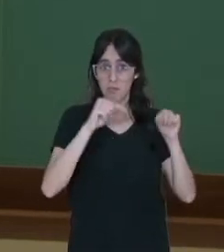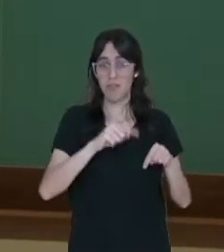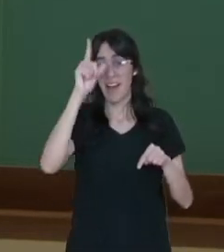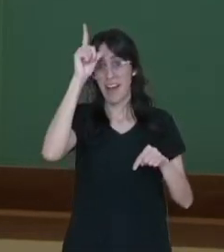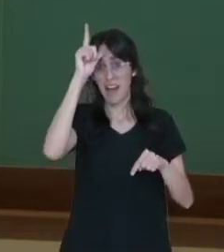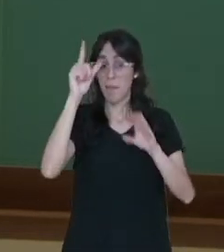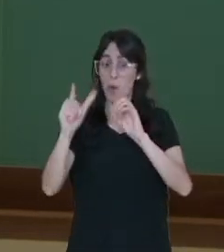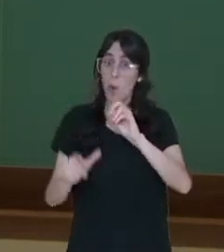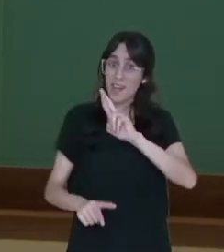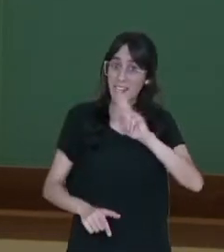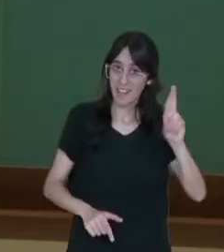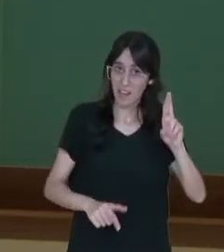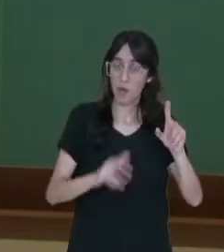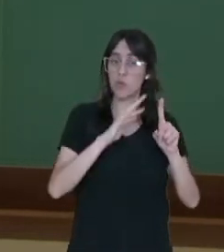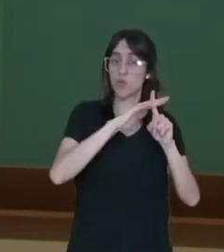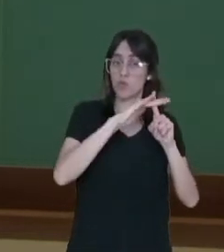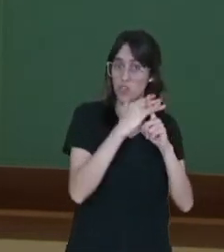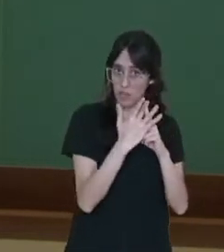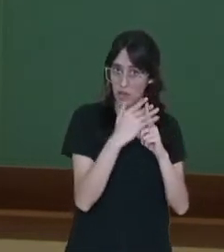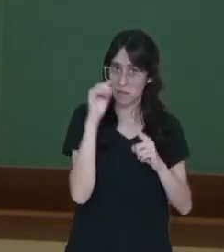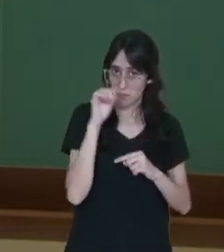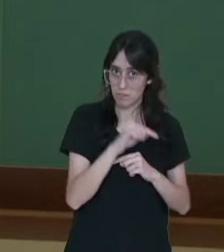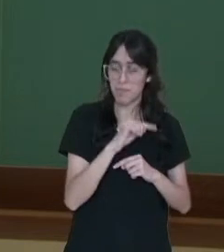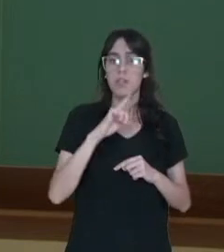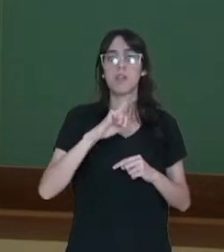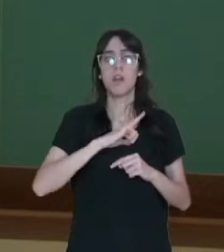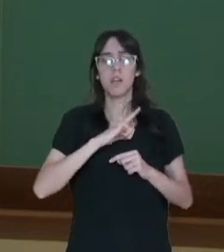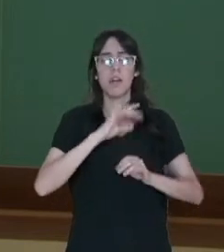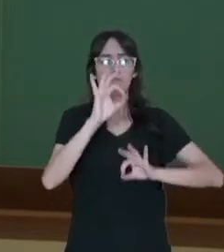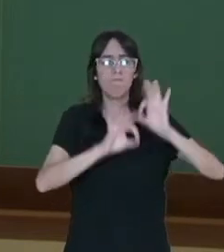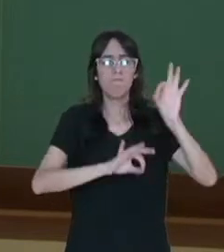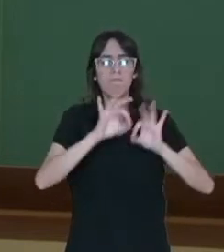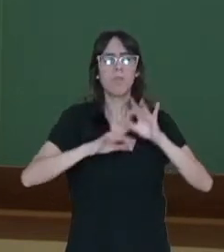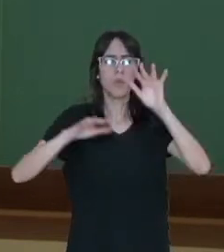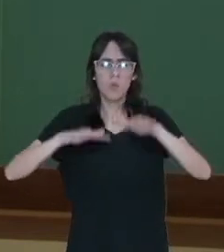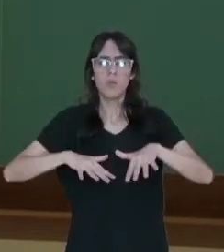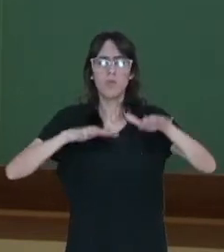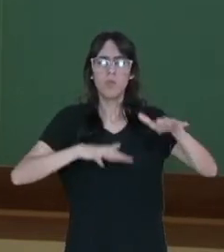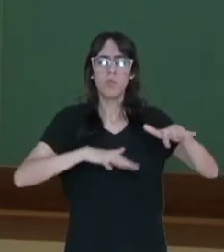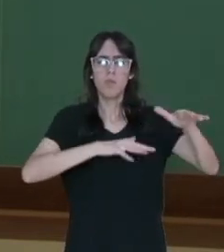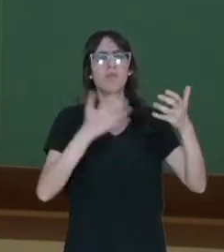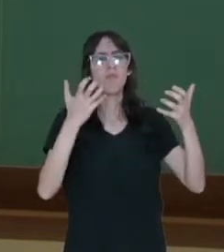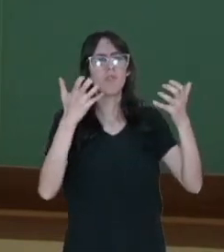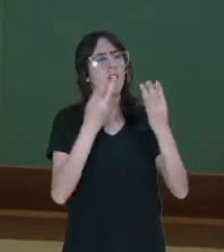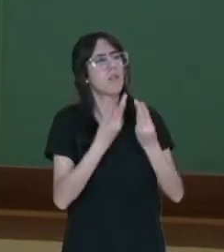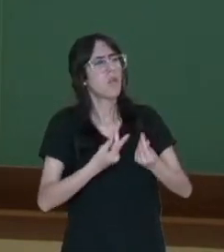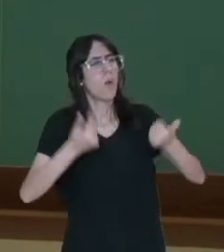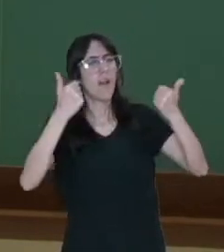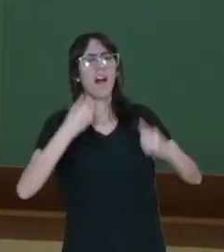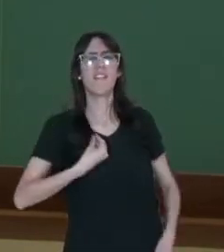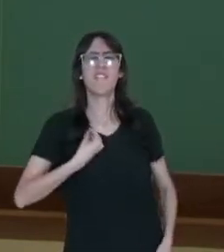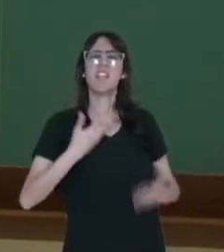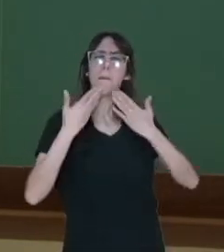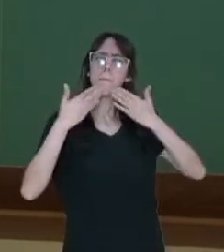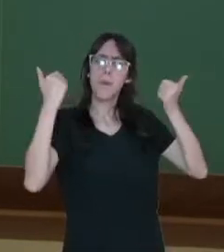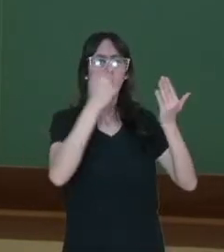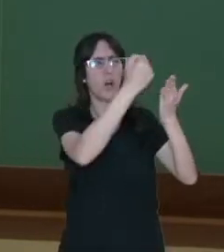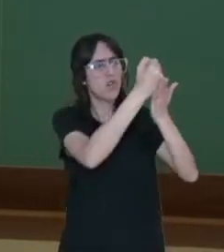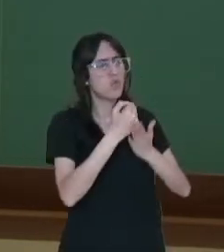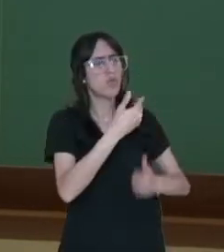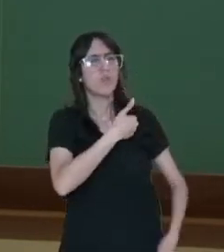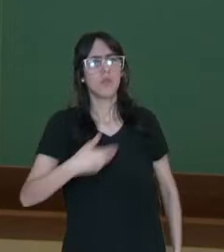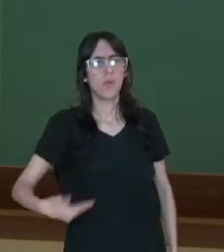Oriental, Alemanha socialista, organizaram um movimento popular exigindo maior qualidade de vida e sair da